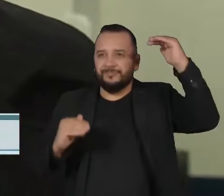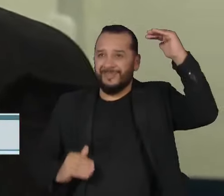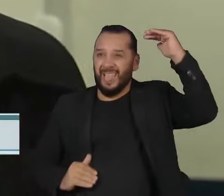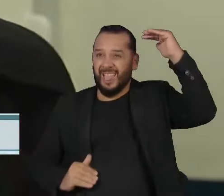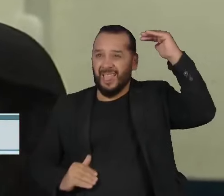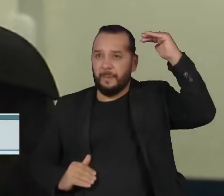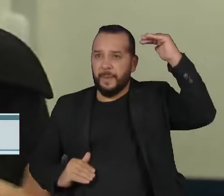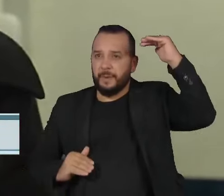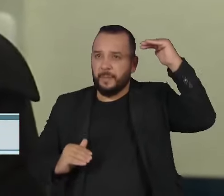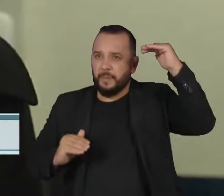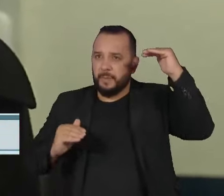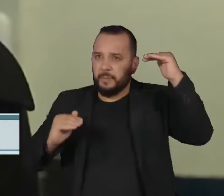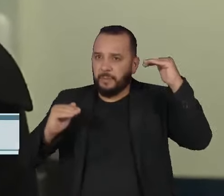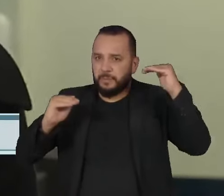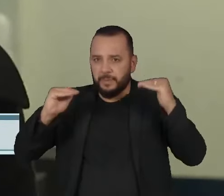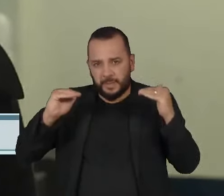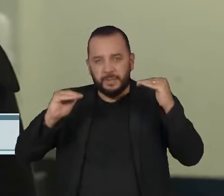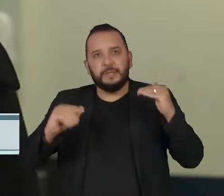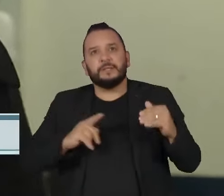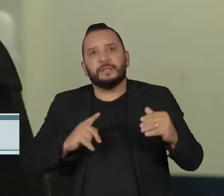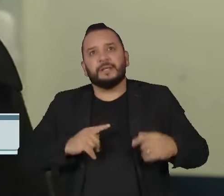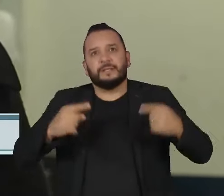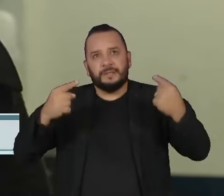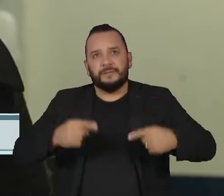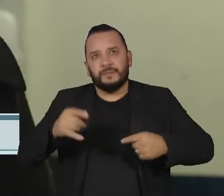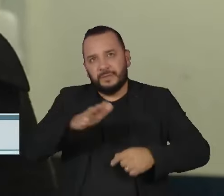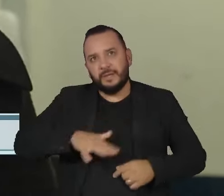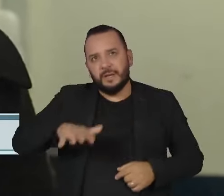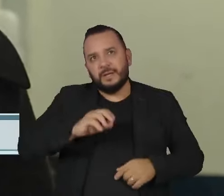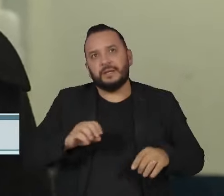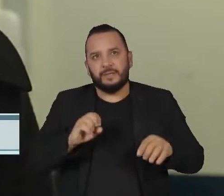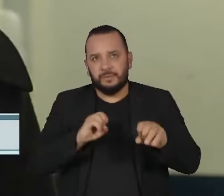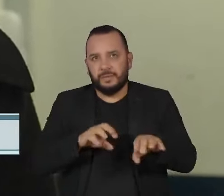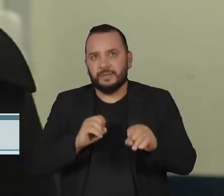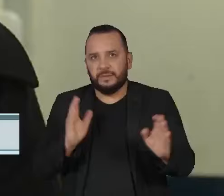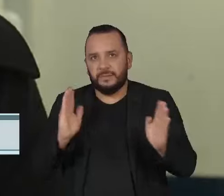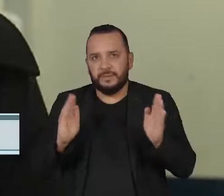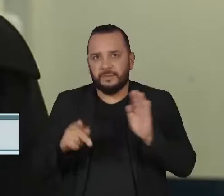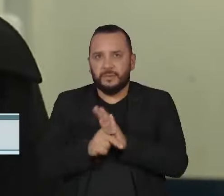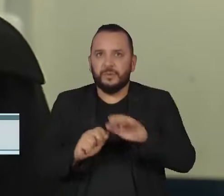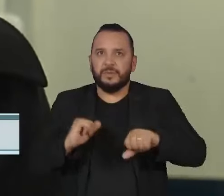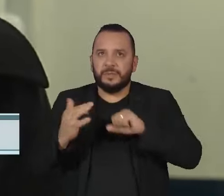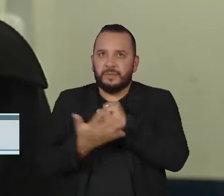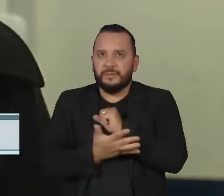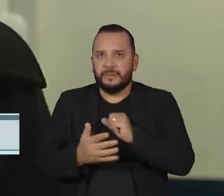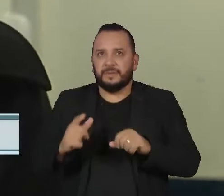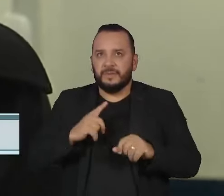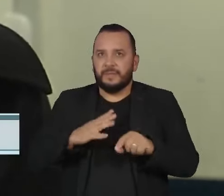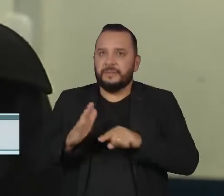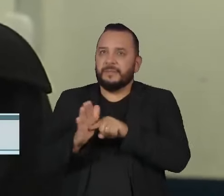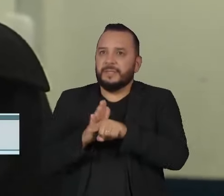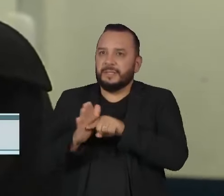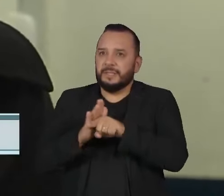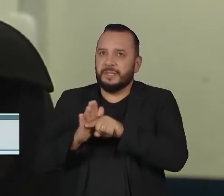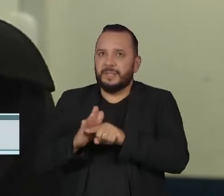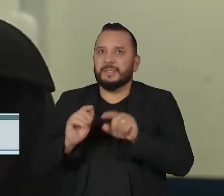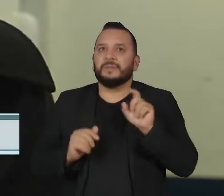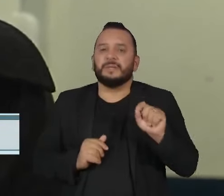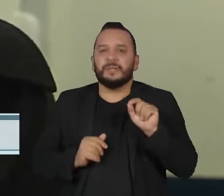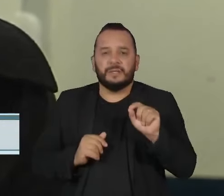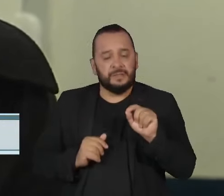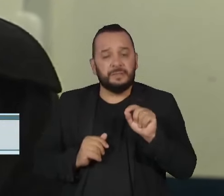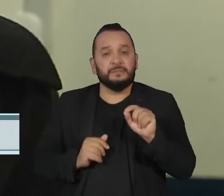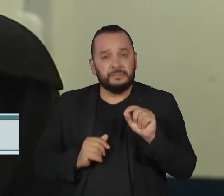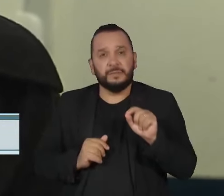com os desafios impostos à educação durante a pandemia. A conclusão é de um levantamento feito a partir